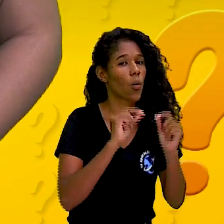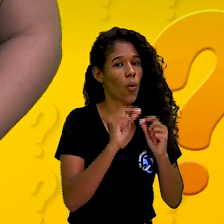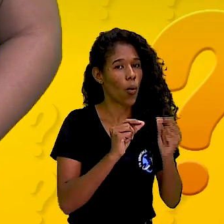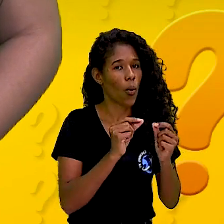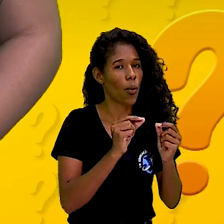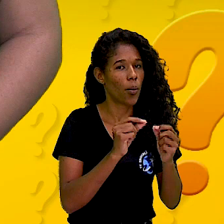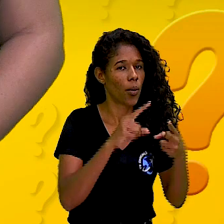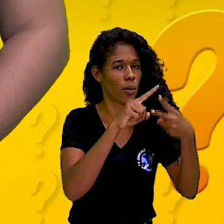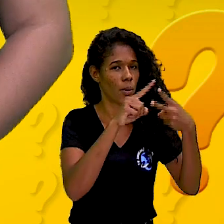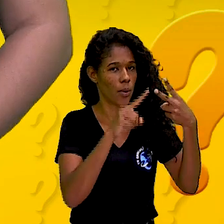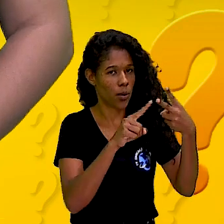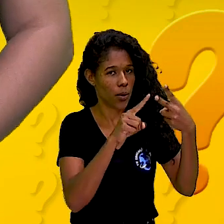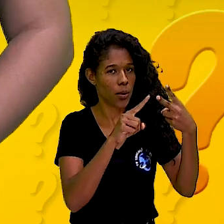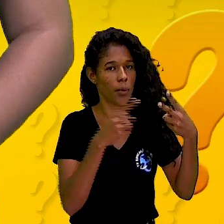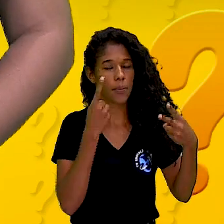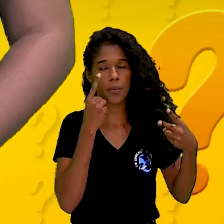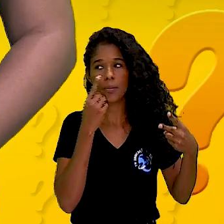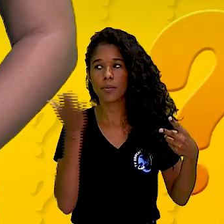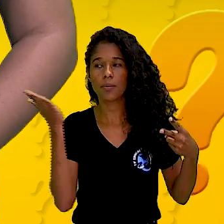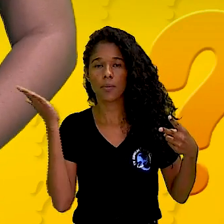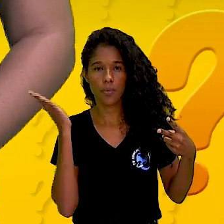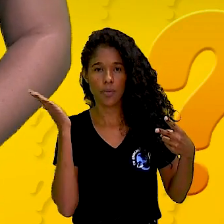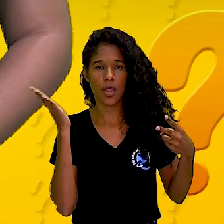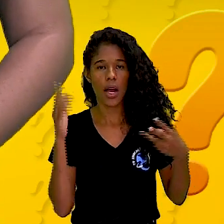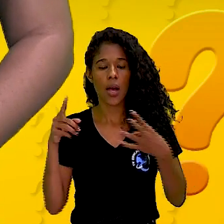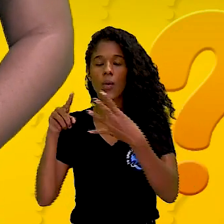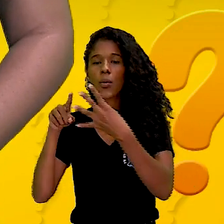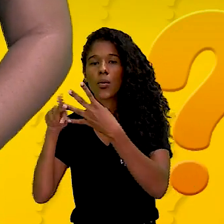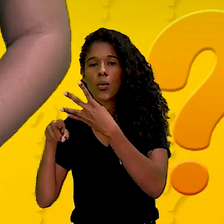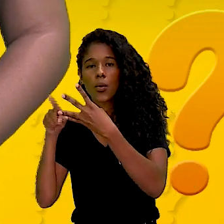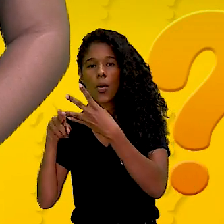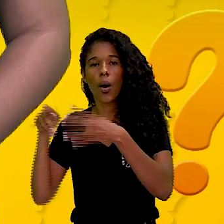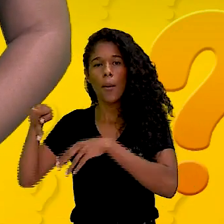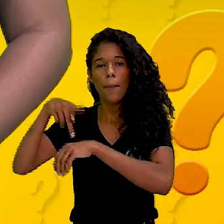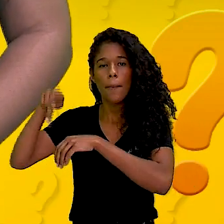What's up? Ou how it's going?